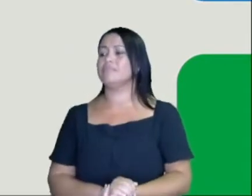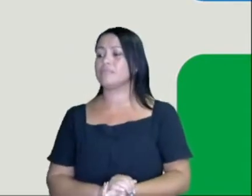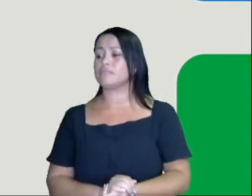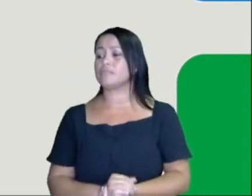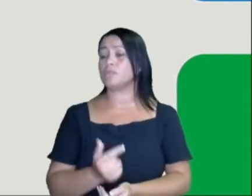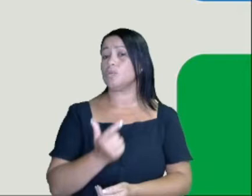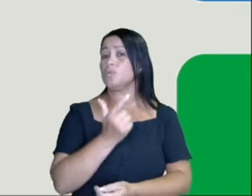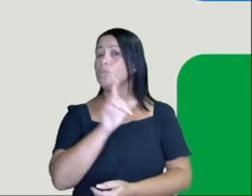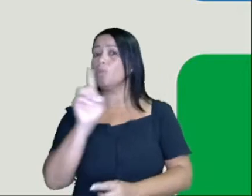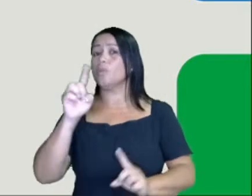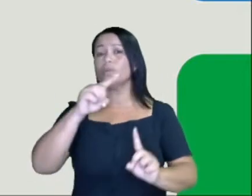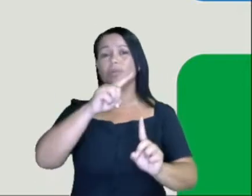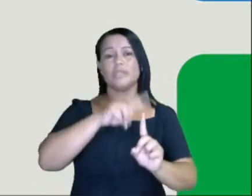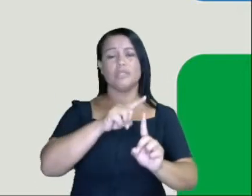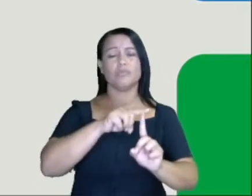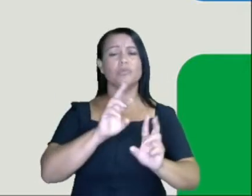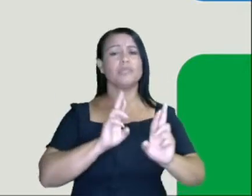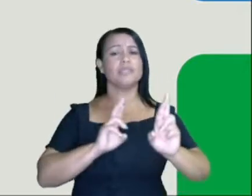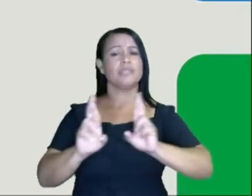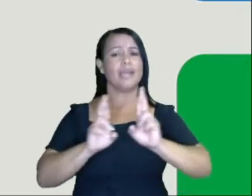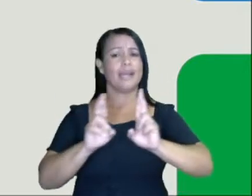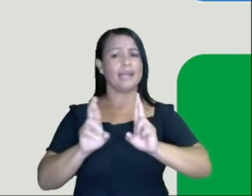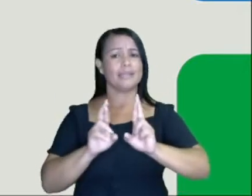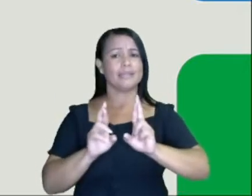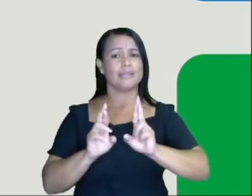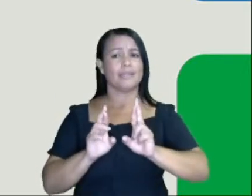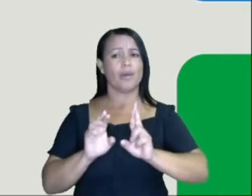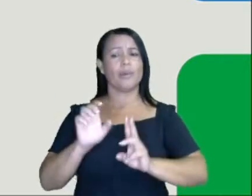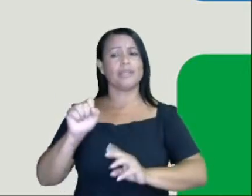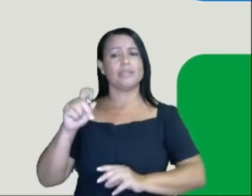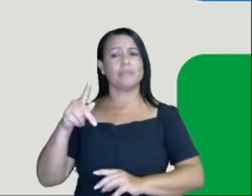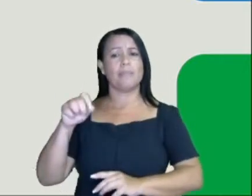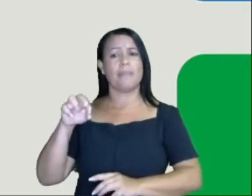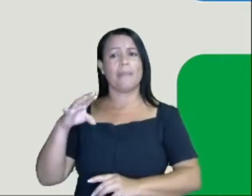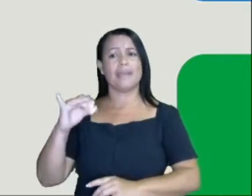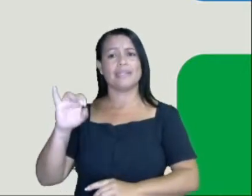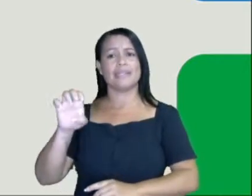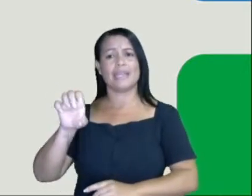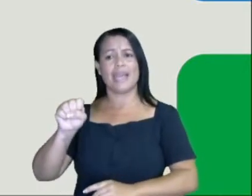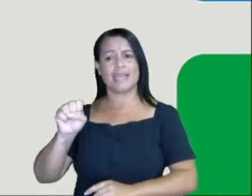Um outro tipo de relação entre espécies diferentes é a